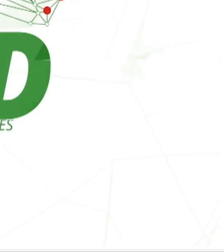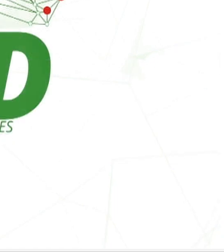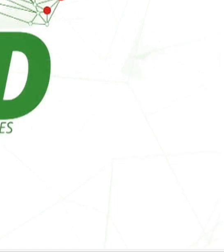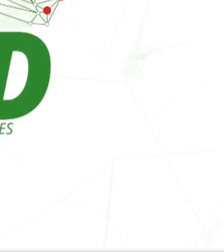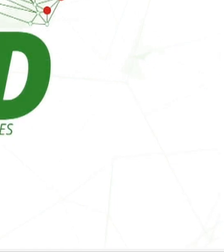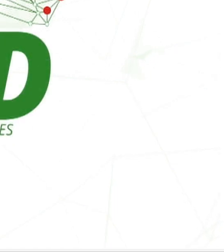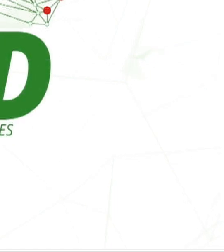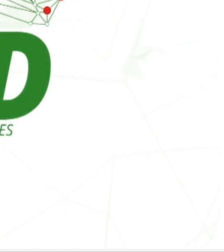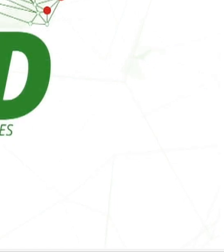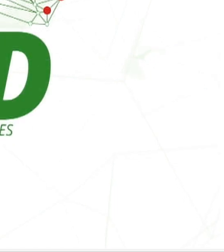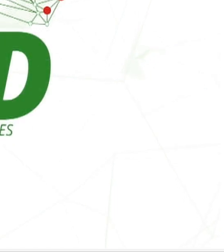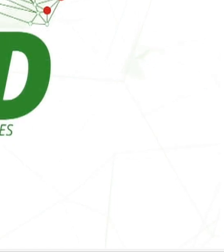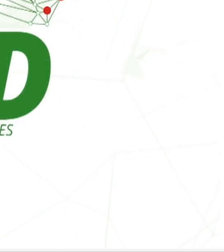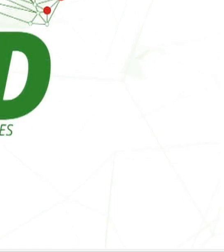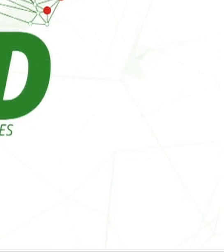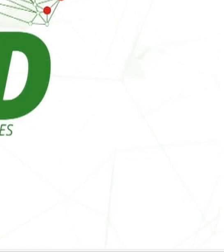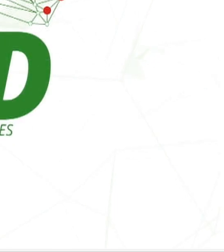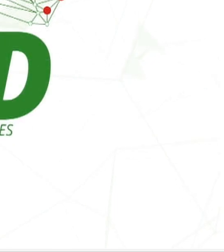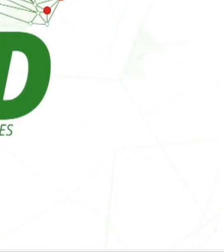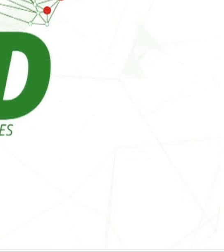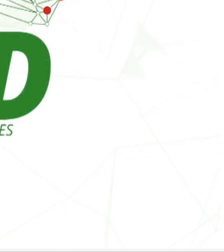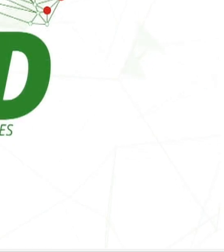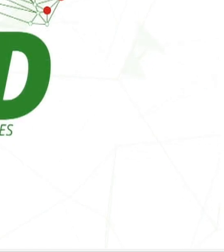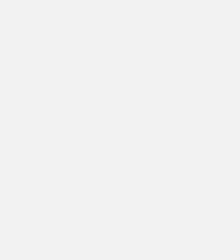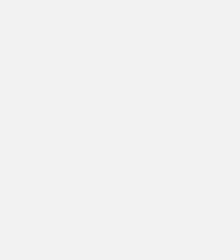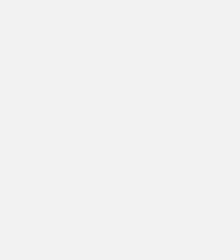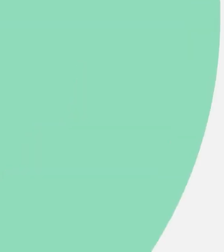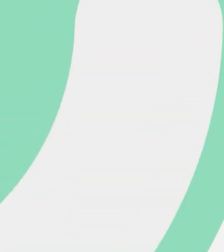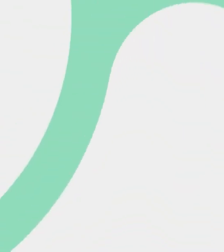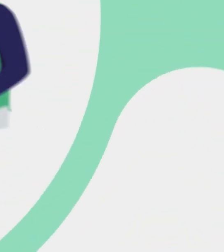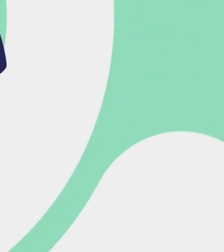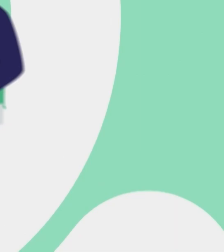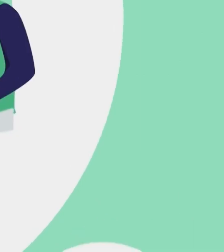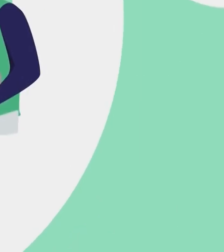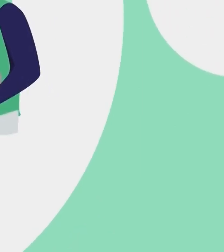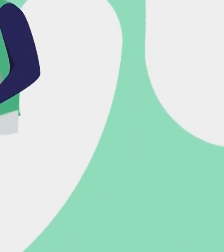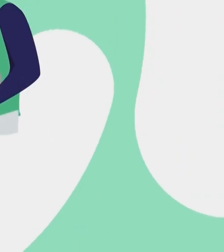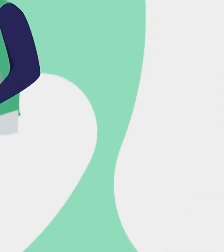Educação à distância, mudando realidades.